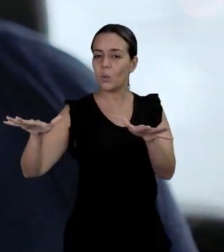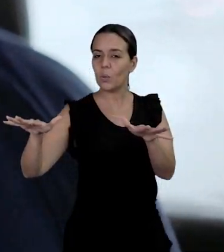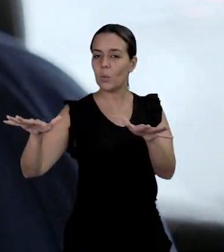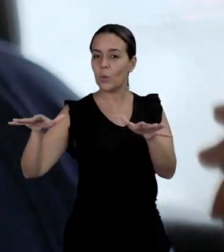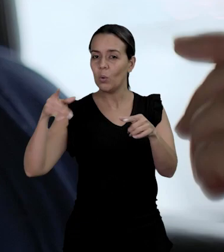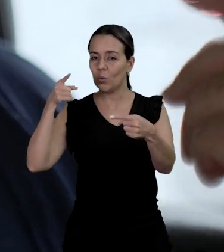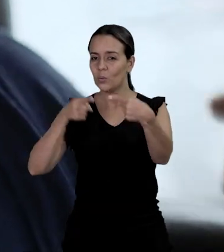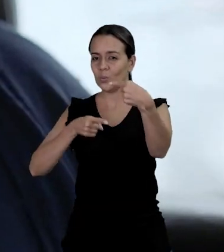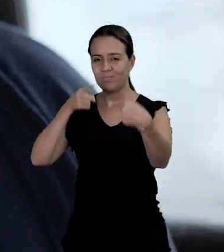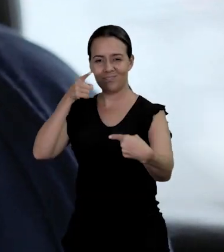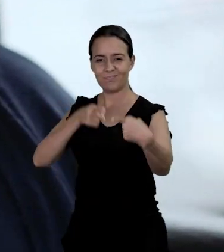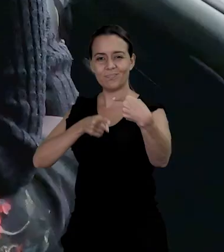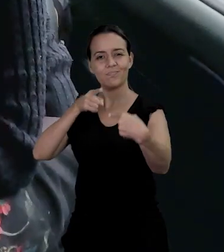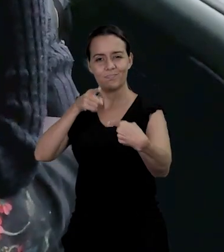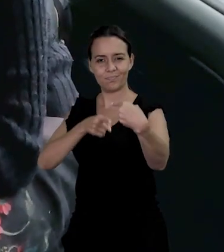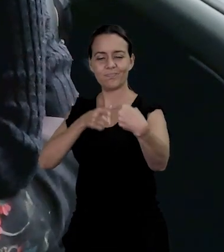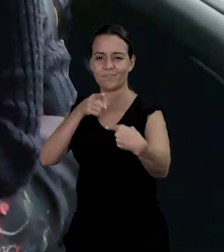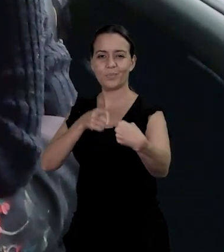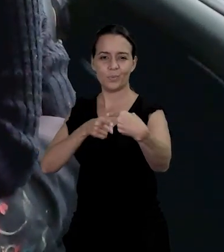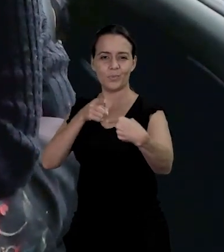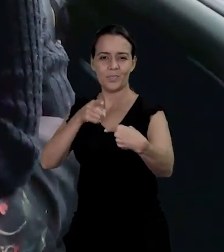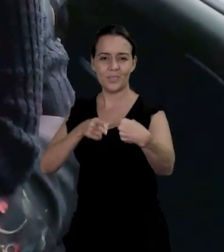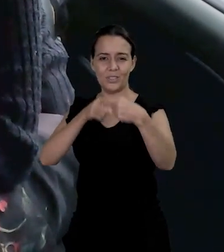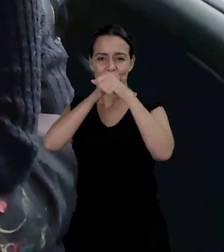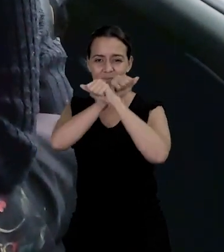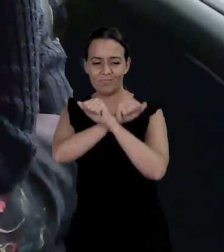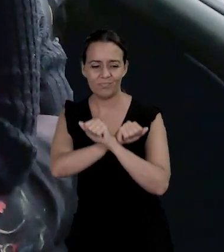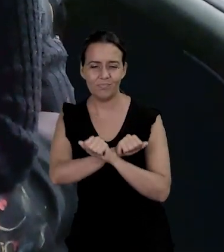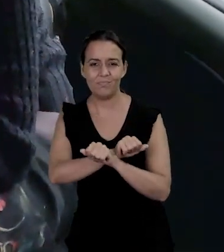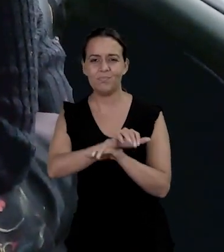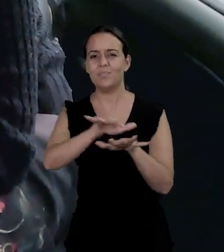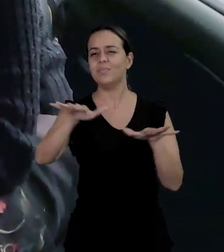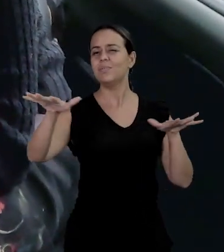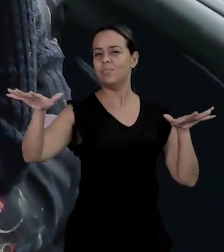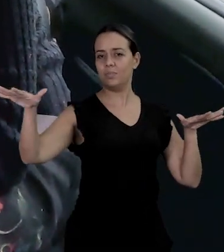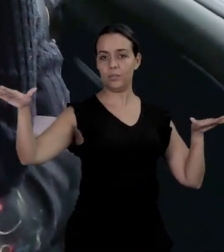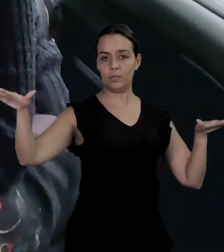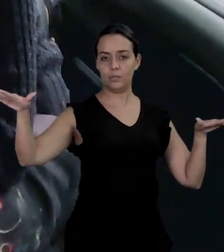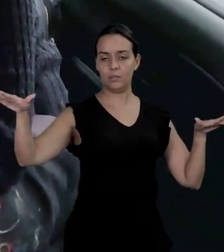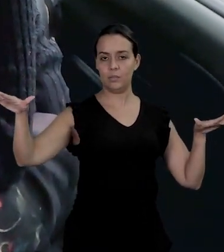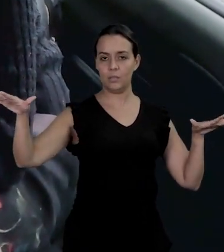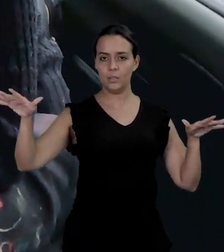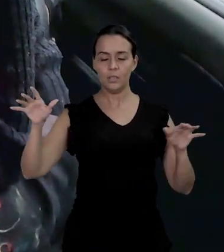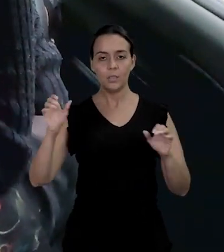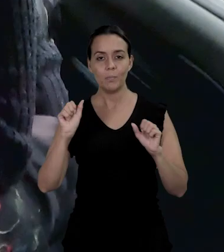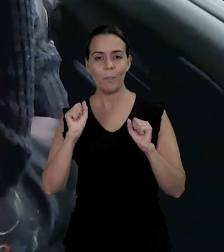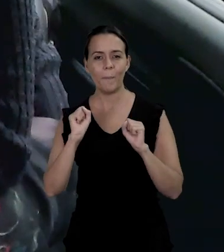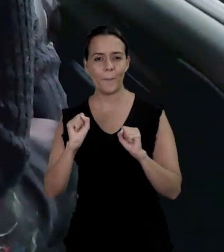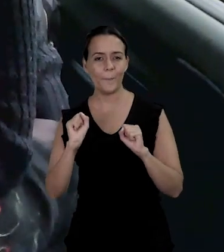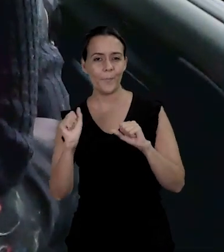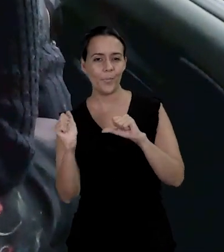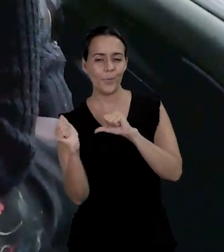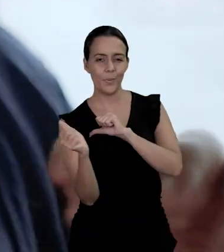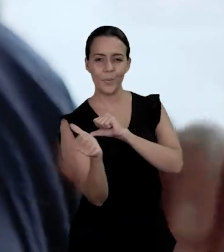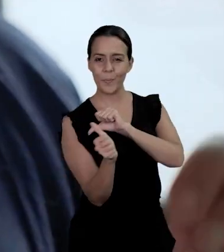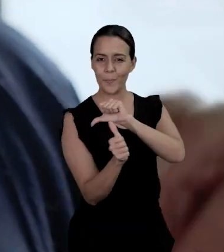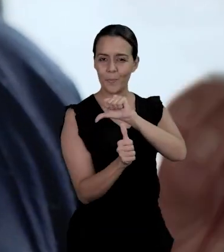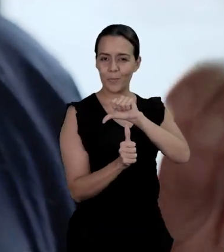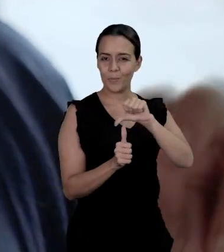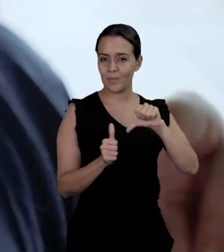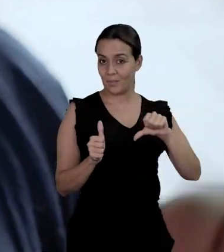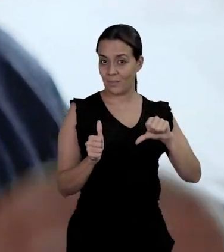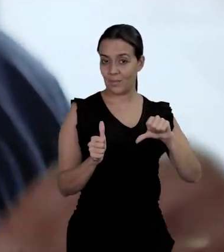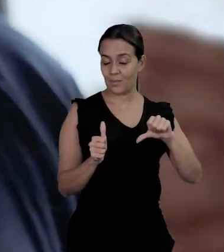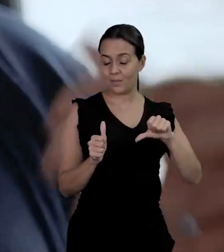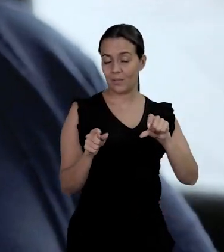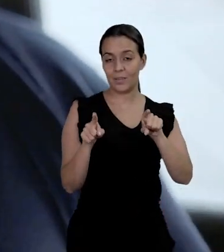discurso jurídico, no discurso político, e isso daí é um discurso que tem um poder performático. Ele